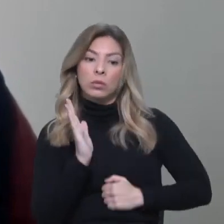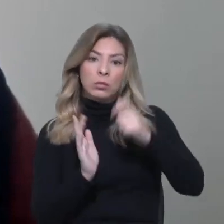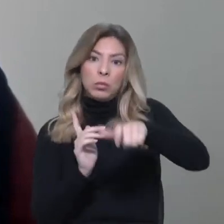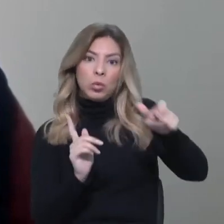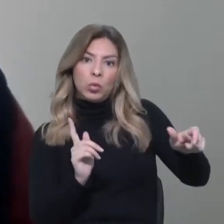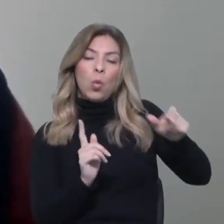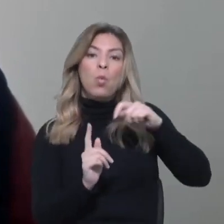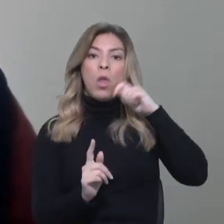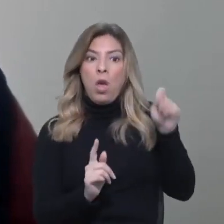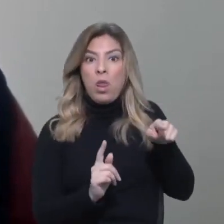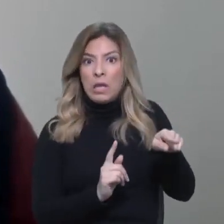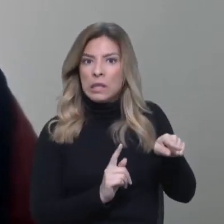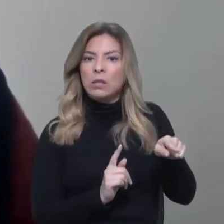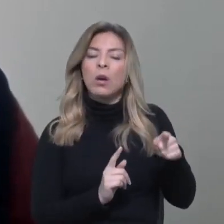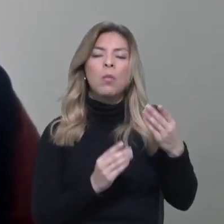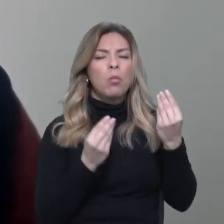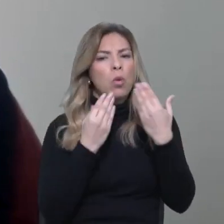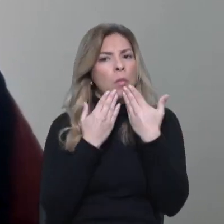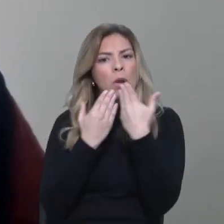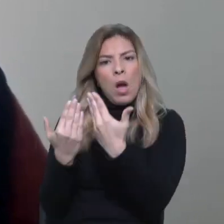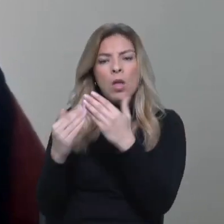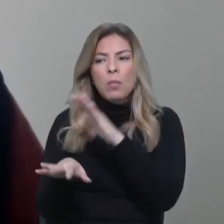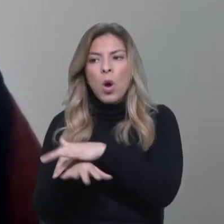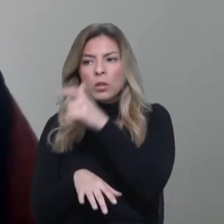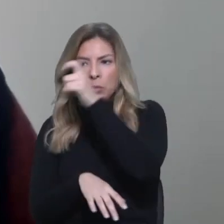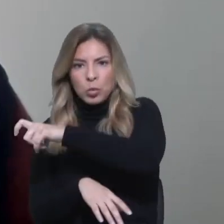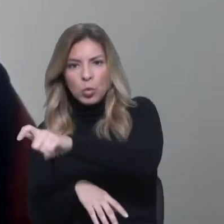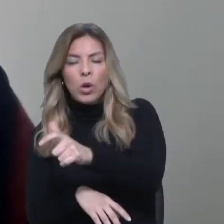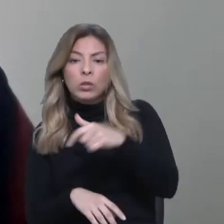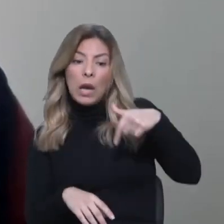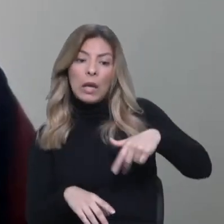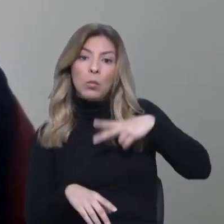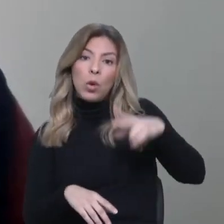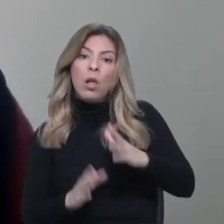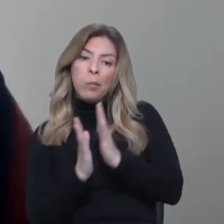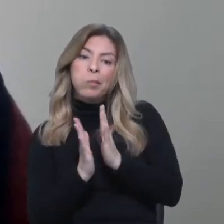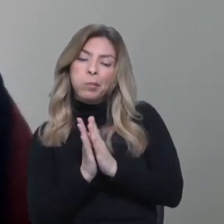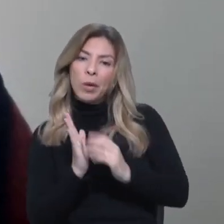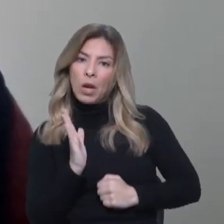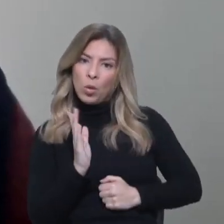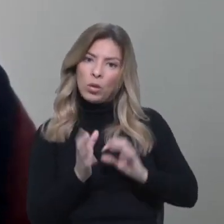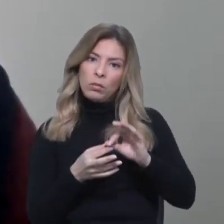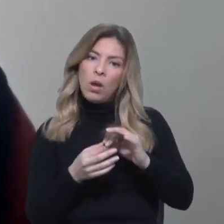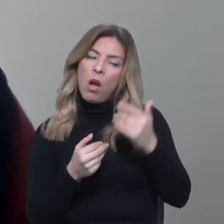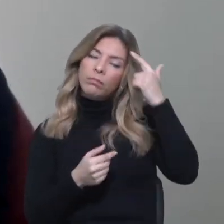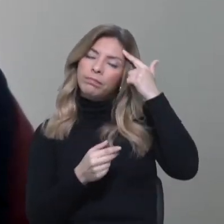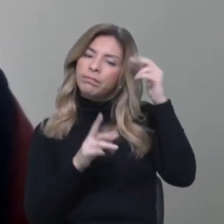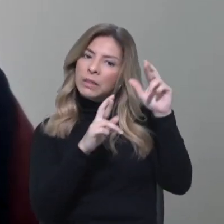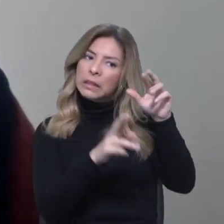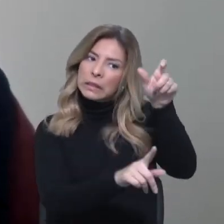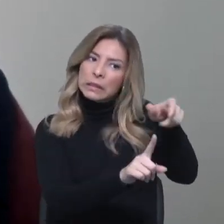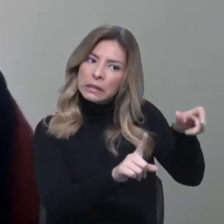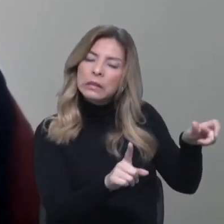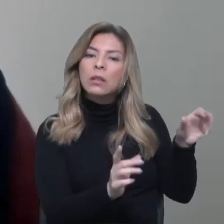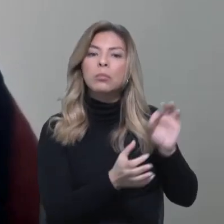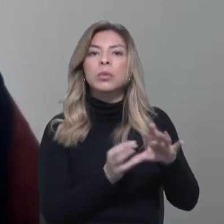também a oração dos católicos portugueses e, em particular, consideram que esta guerra confirmou a relevância e a